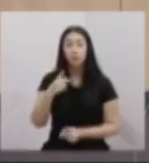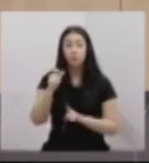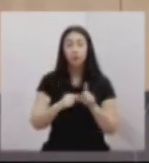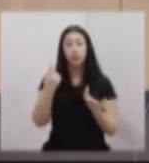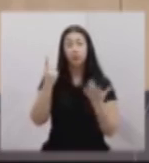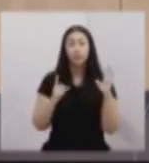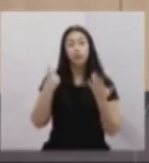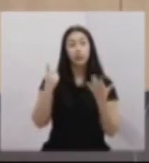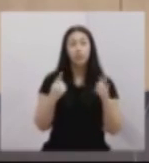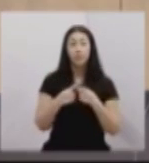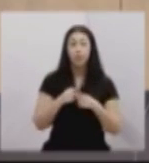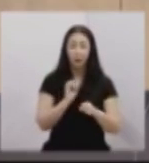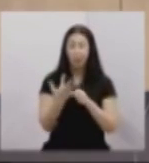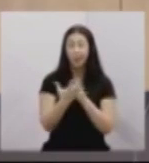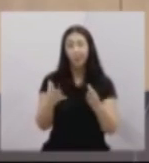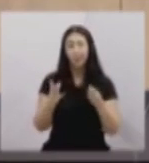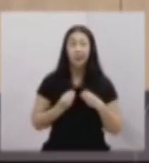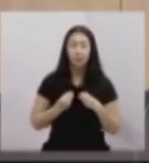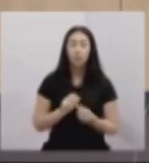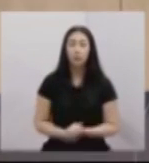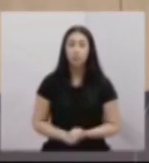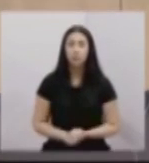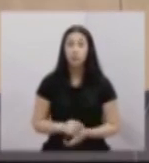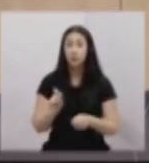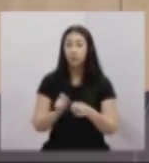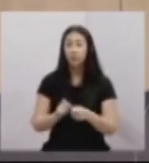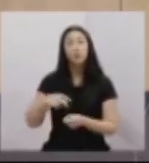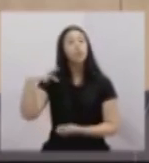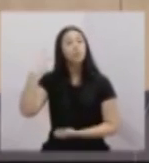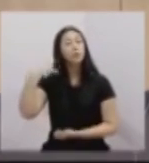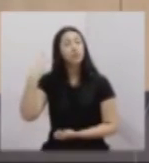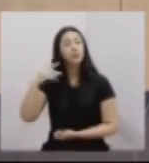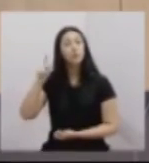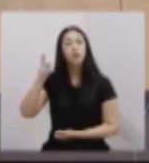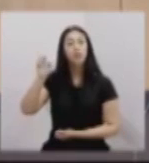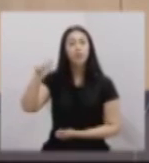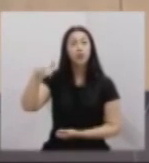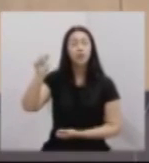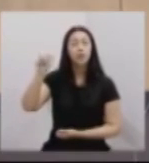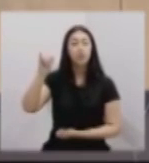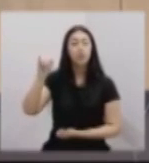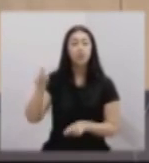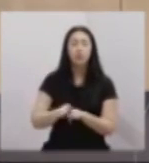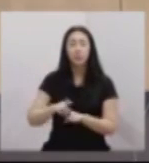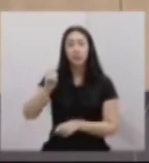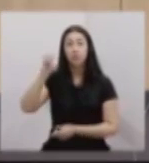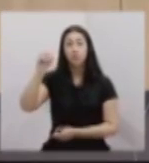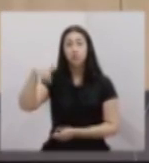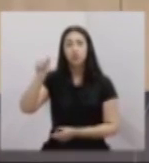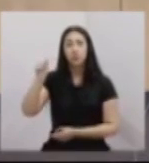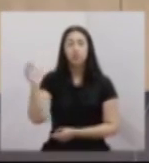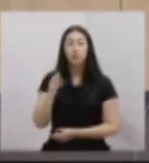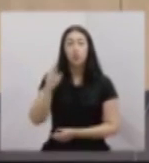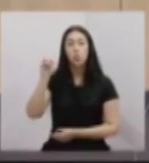em decorrência do Covid-19. Voto formulado pelos vereadores Hernani Barreto, Sônia Patas Amizade,